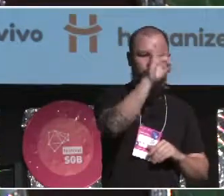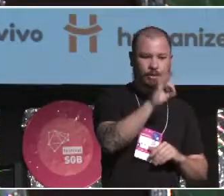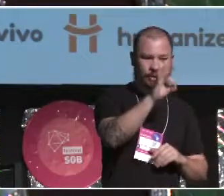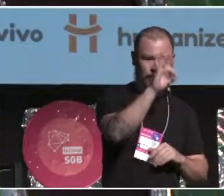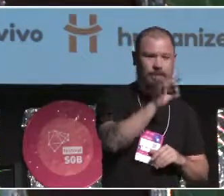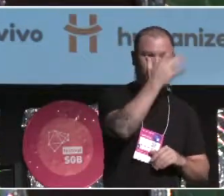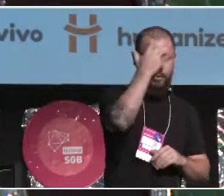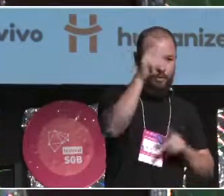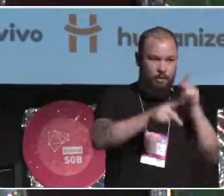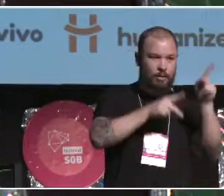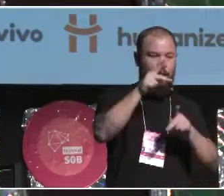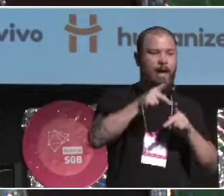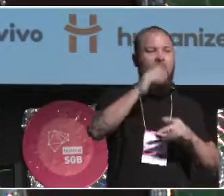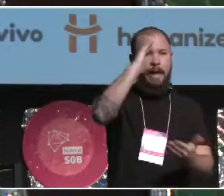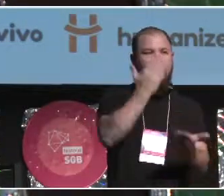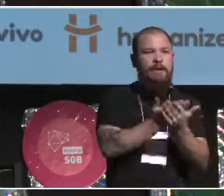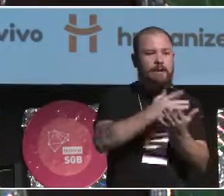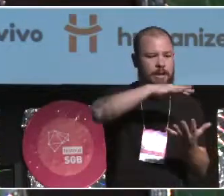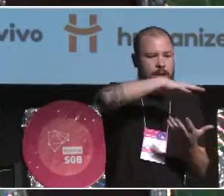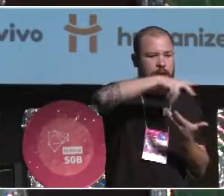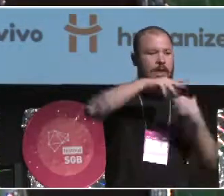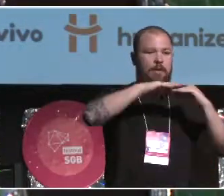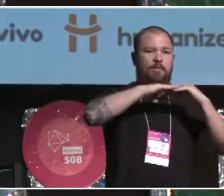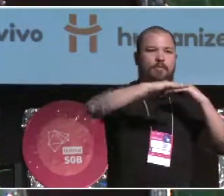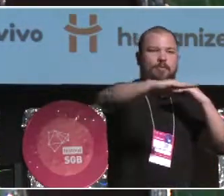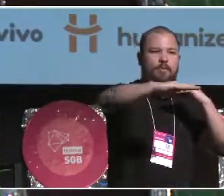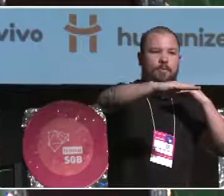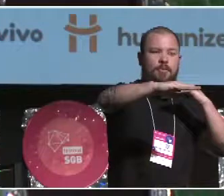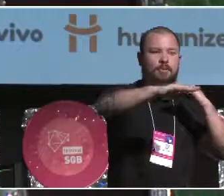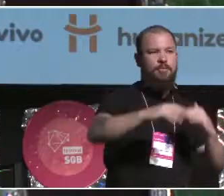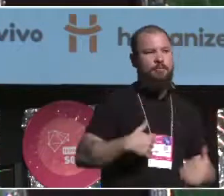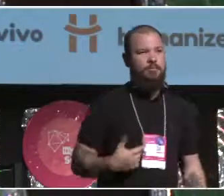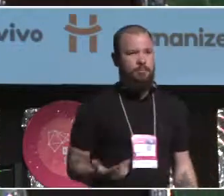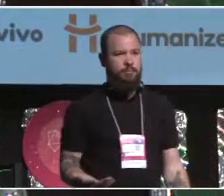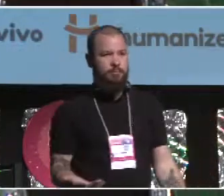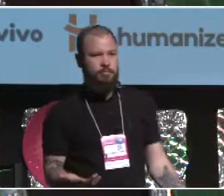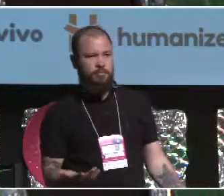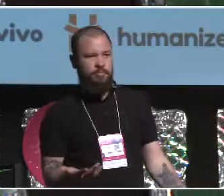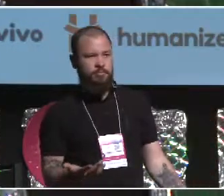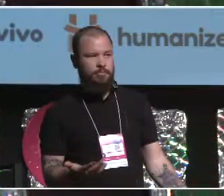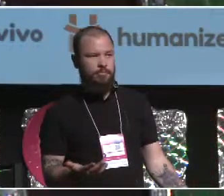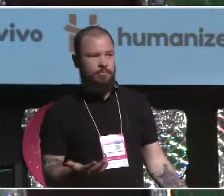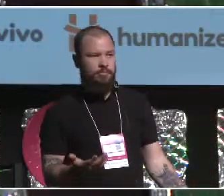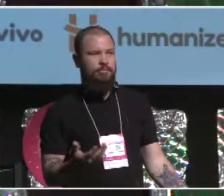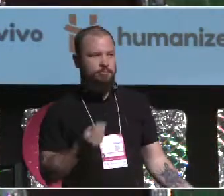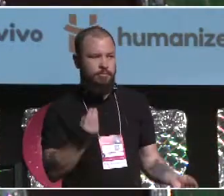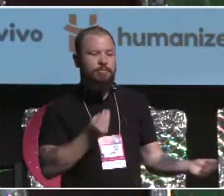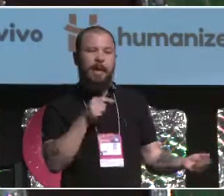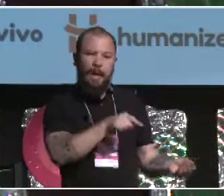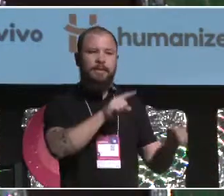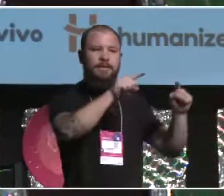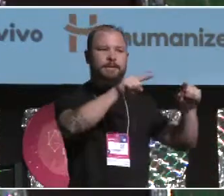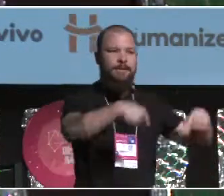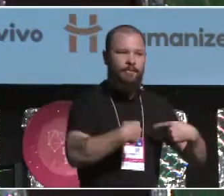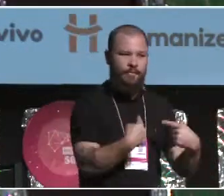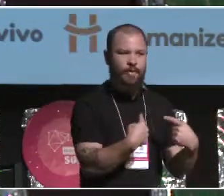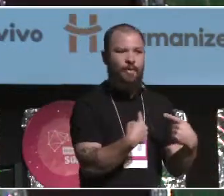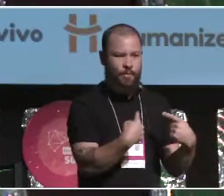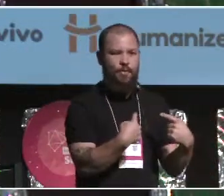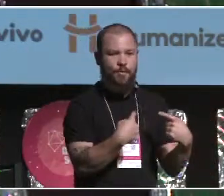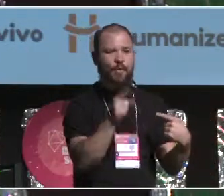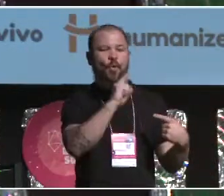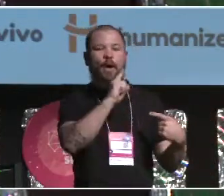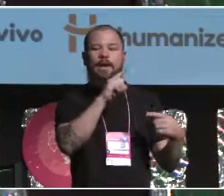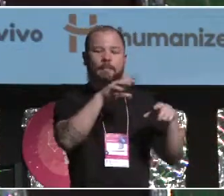plana. Então, essa era da pós-verdade, essa era do pós-dado, talvez, seja o desafio. Não seja o desafio de